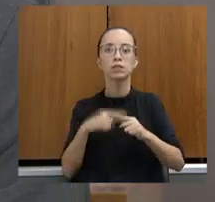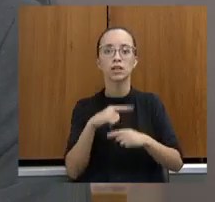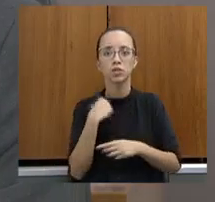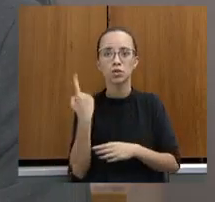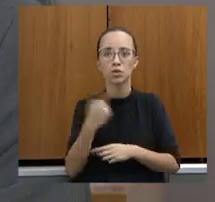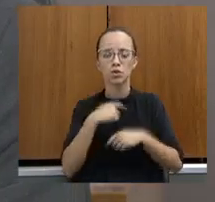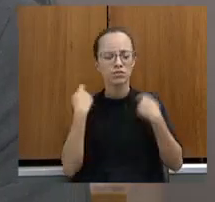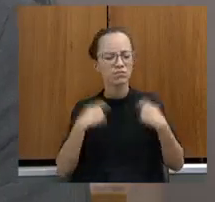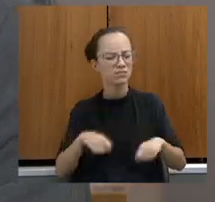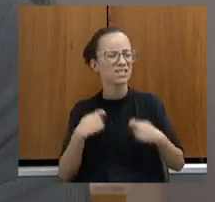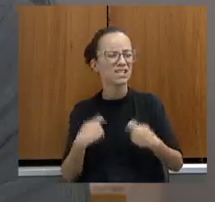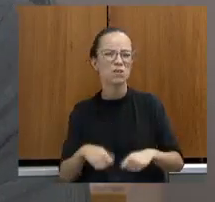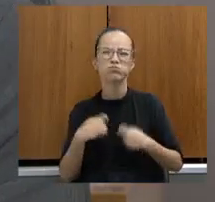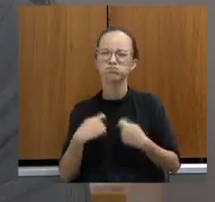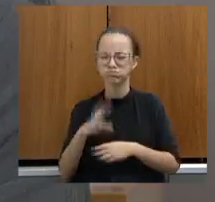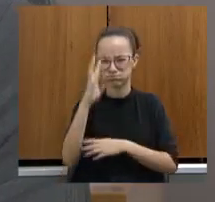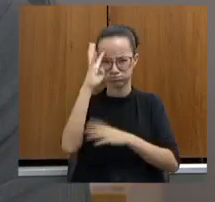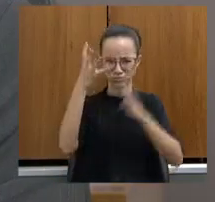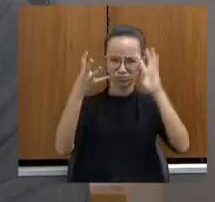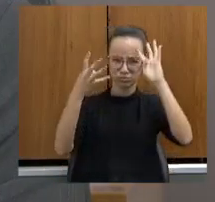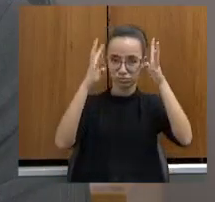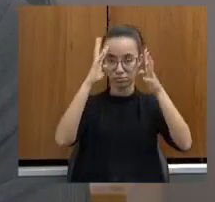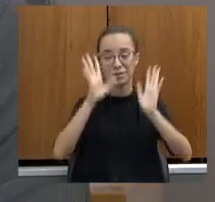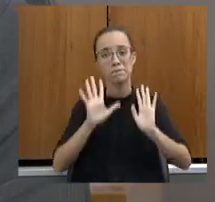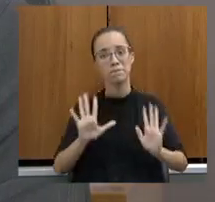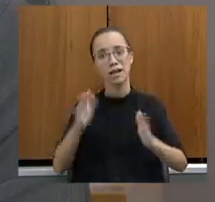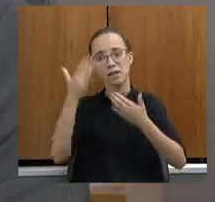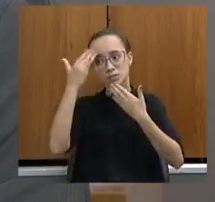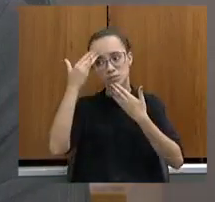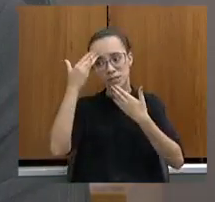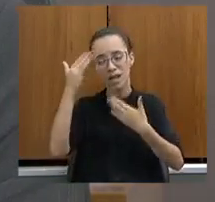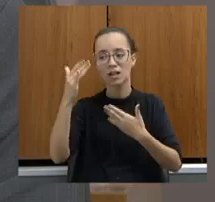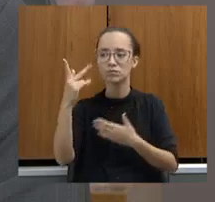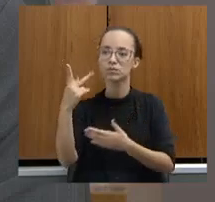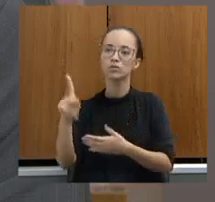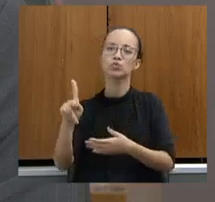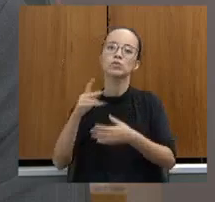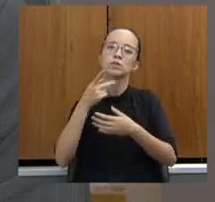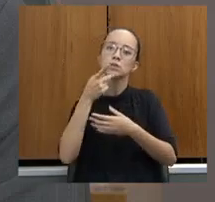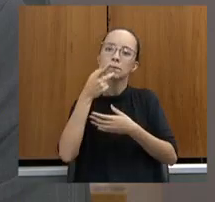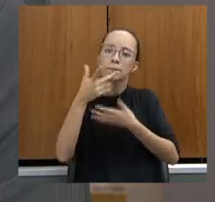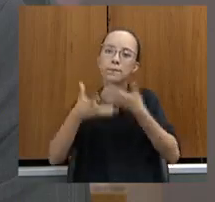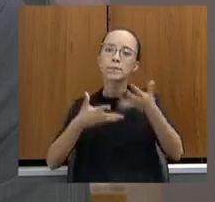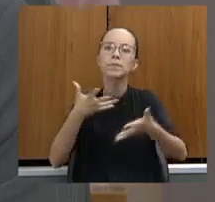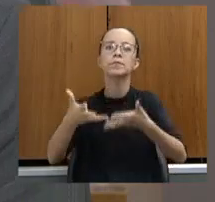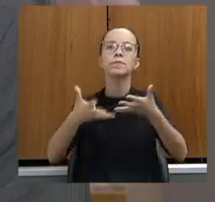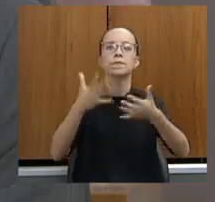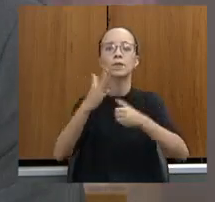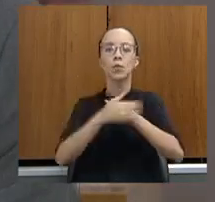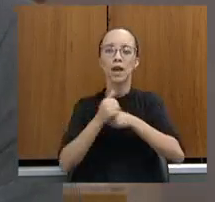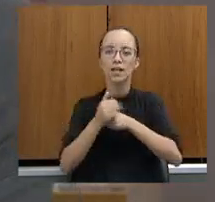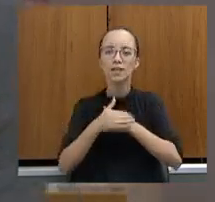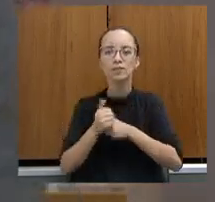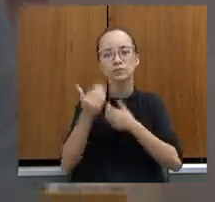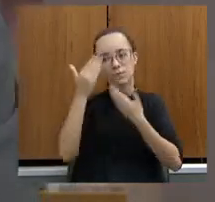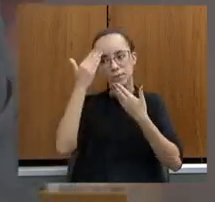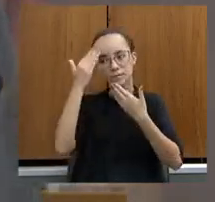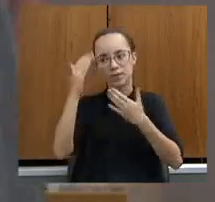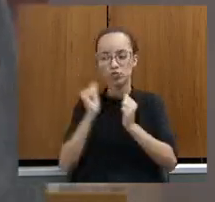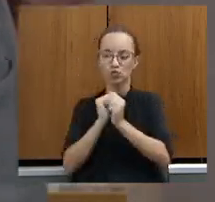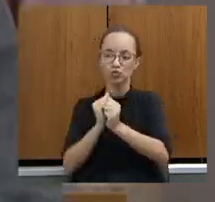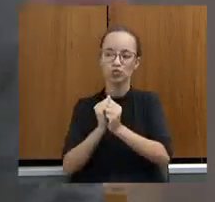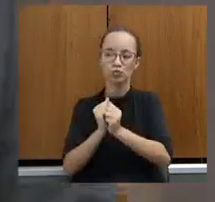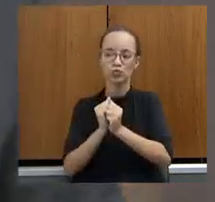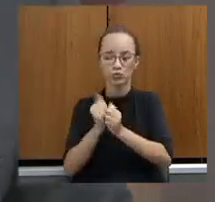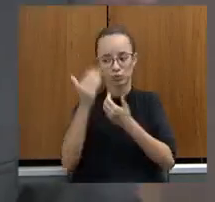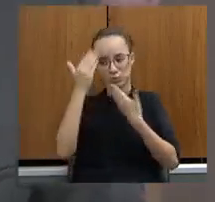temos muito a fazer ainda no mais agradecê-lo pelas palavras agradecê-lo pelo carinho e que nós vamos juntos aí construindo nosso estado Obrigado